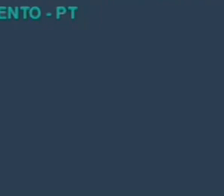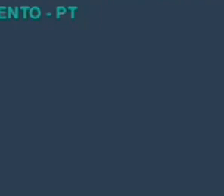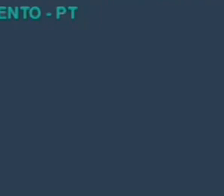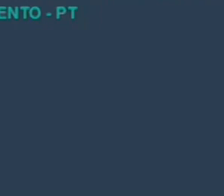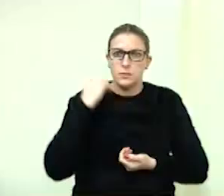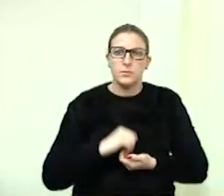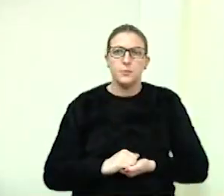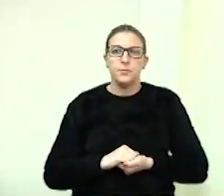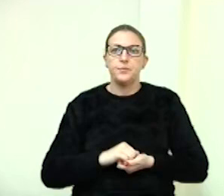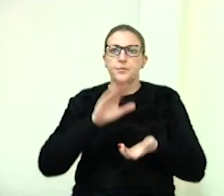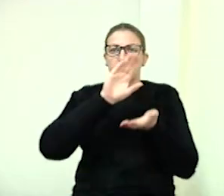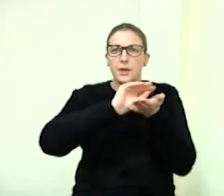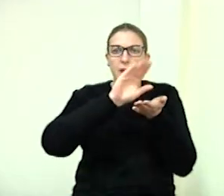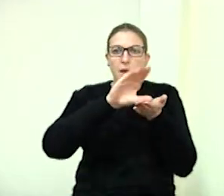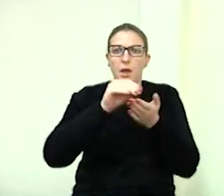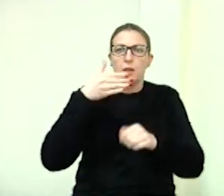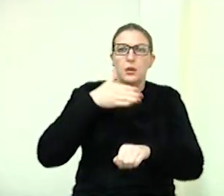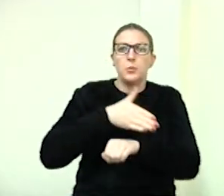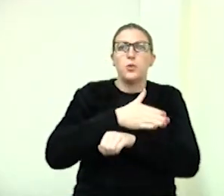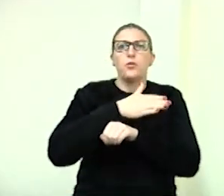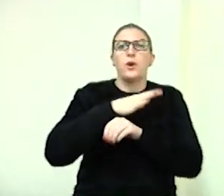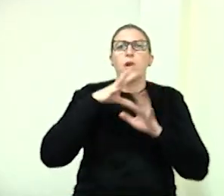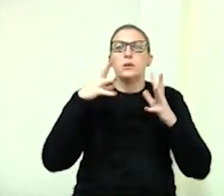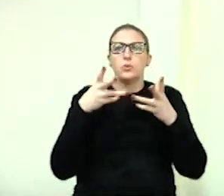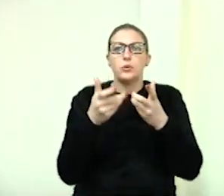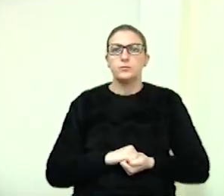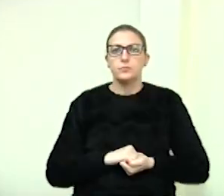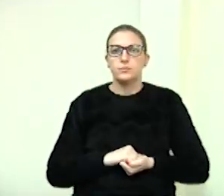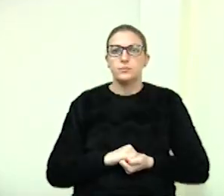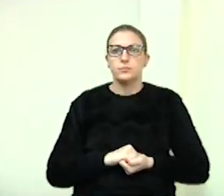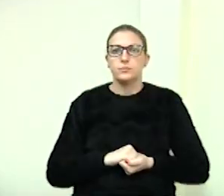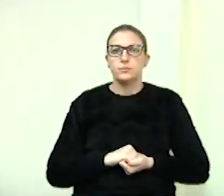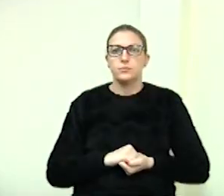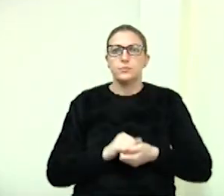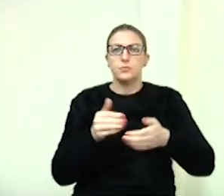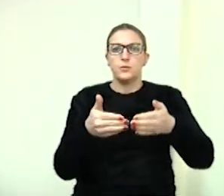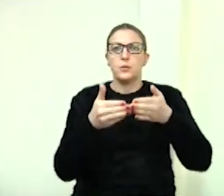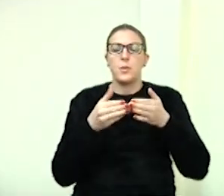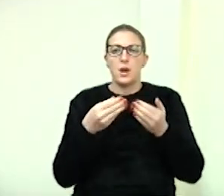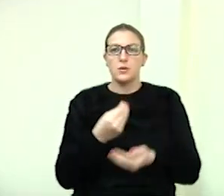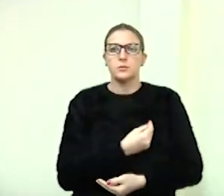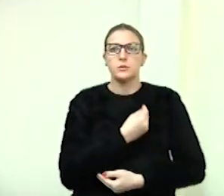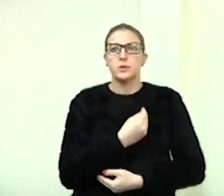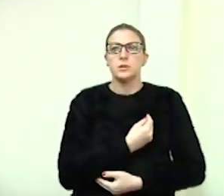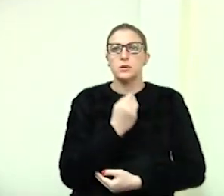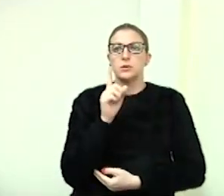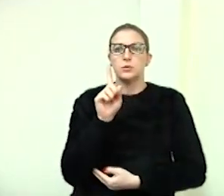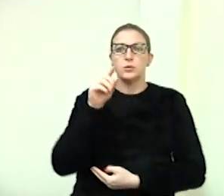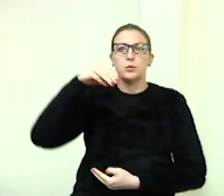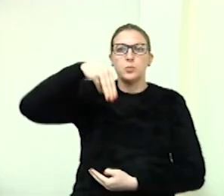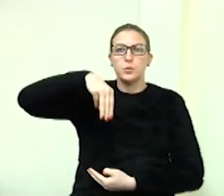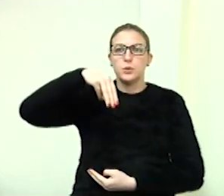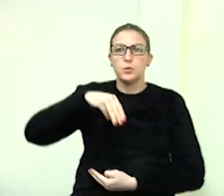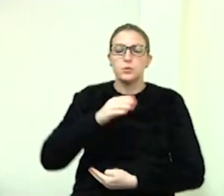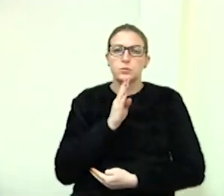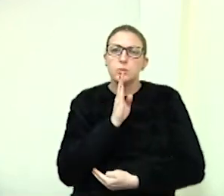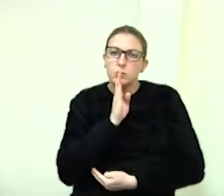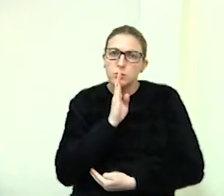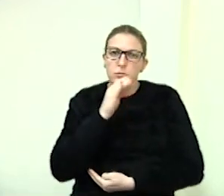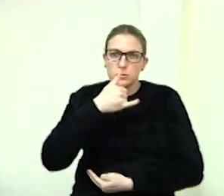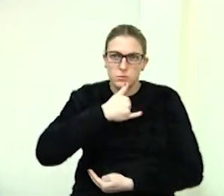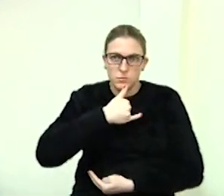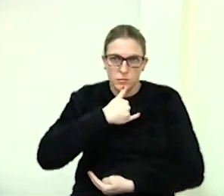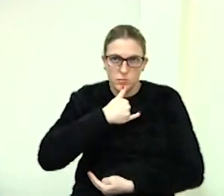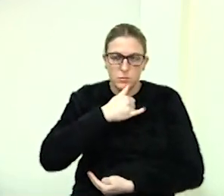Ata aprovada pela totalidade dos senhores vereadores. Solicito aos presentes que prestema um minuto de silêncio em pesar pelo